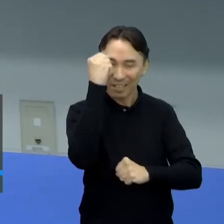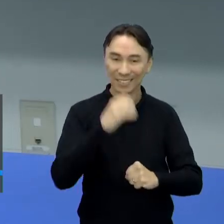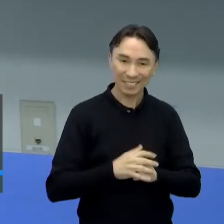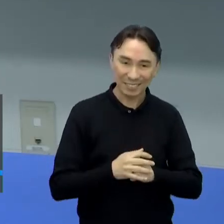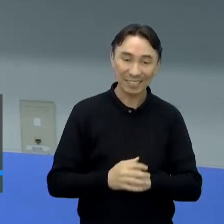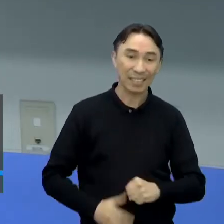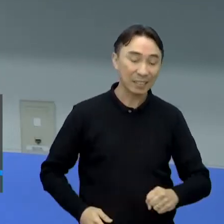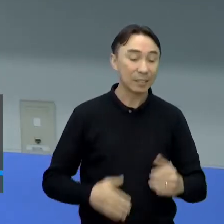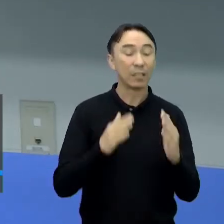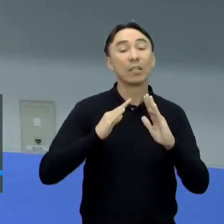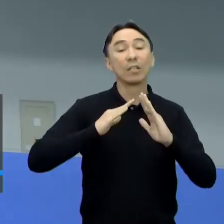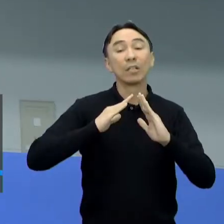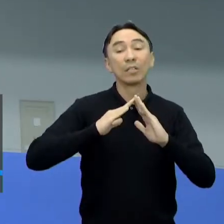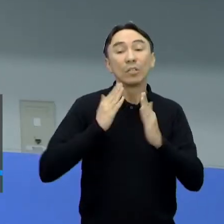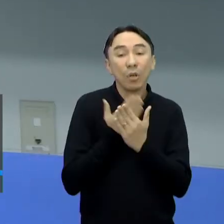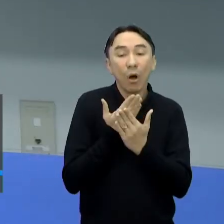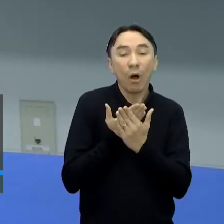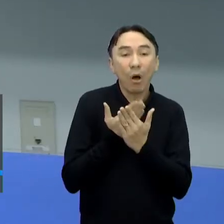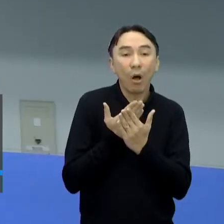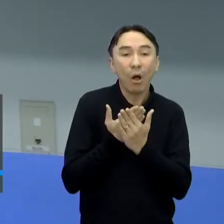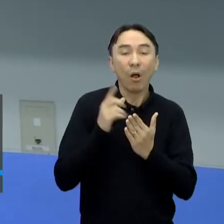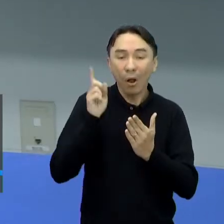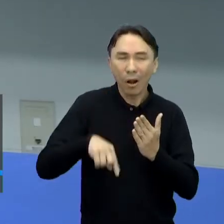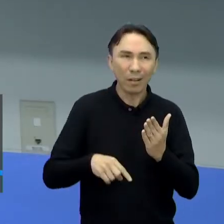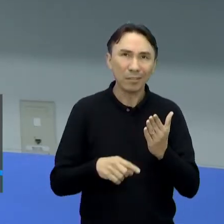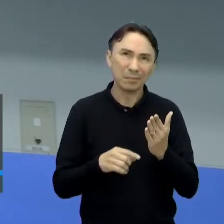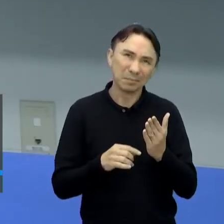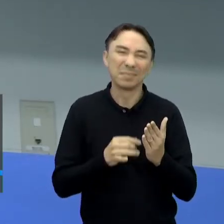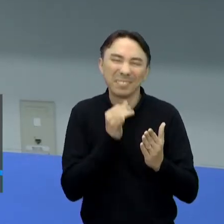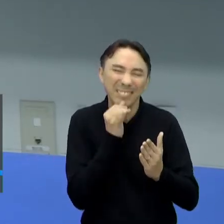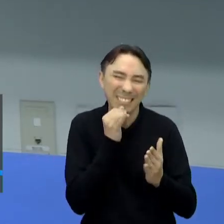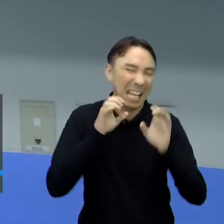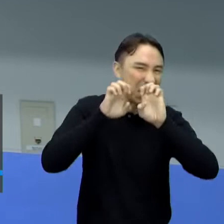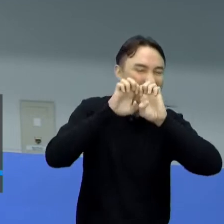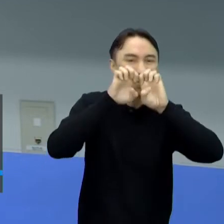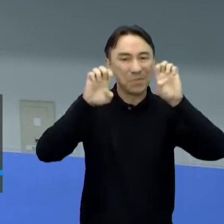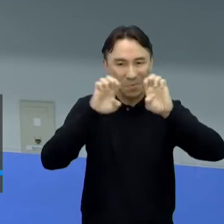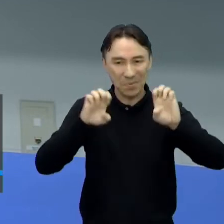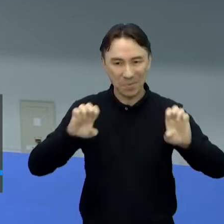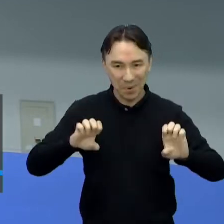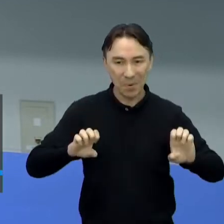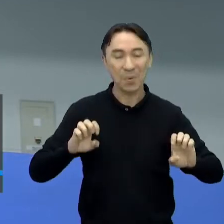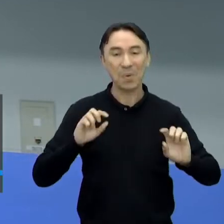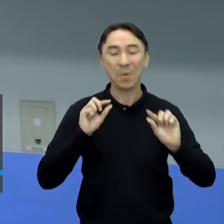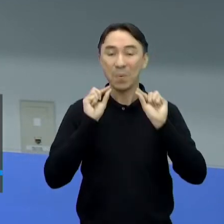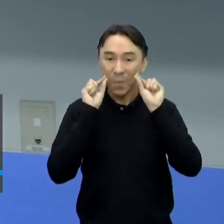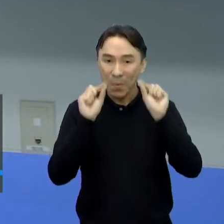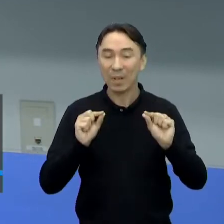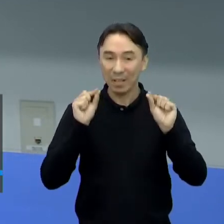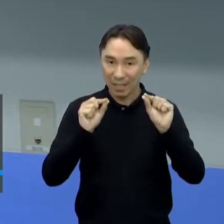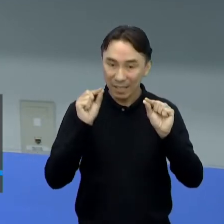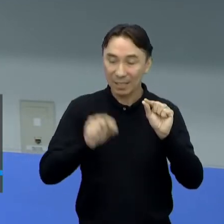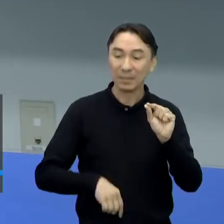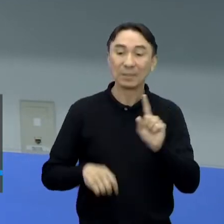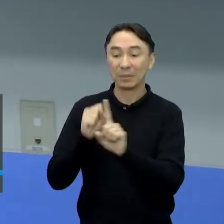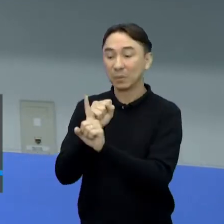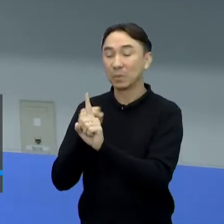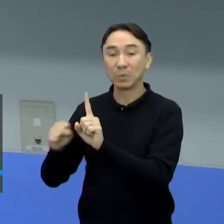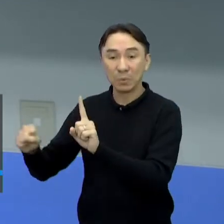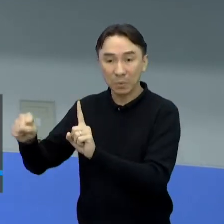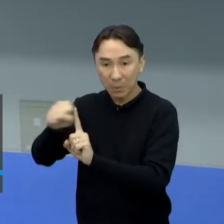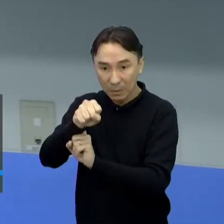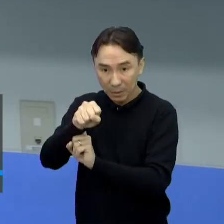ela trabalha com a ideia de que as sociedades comungam de